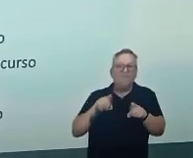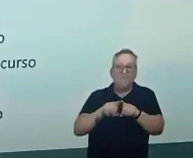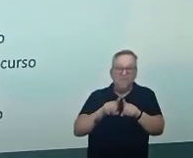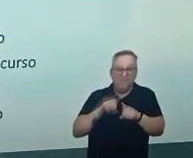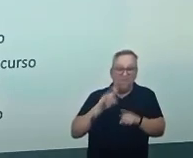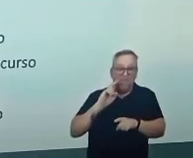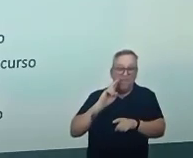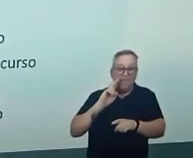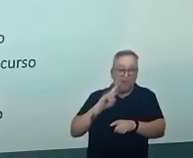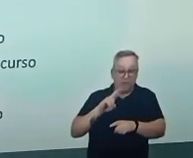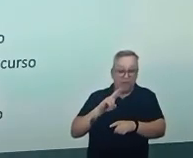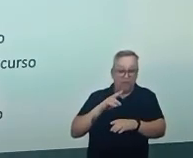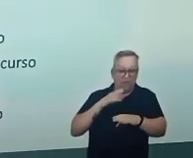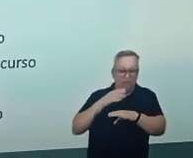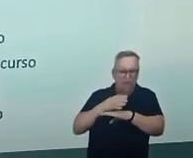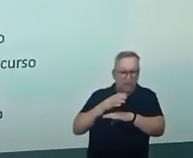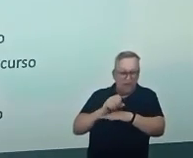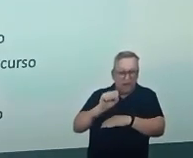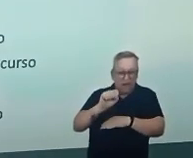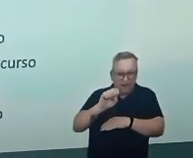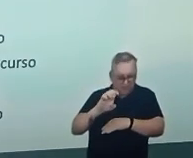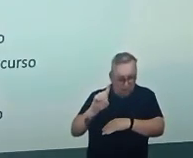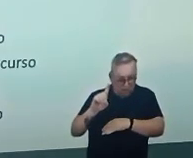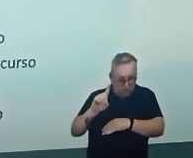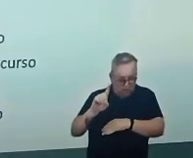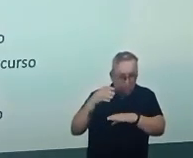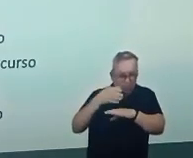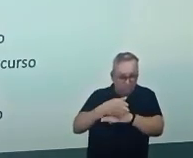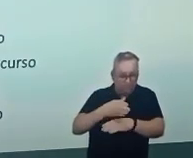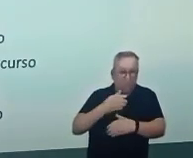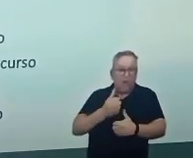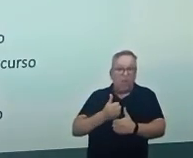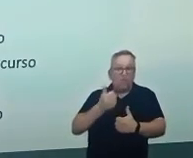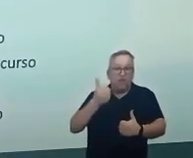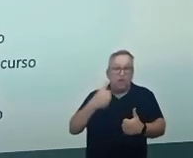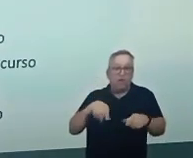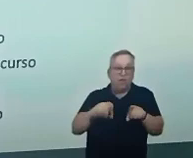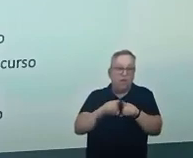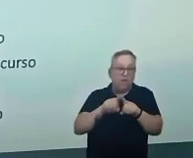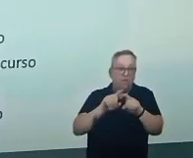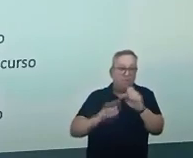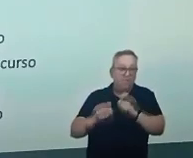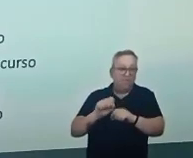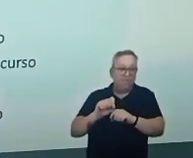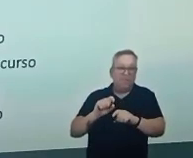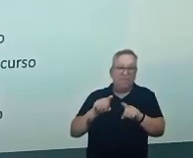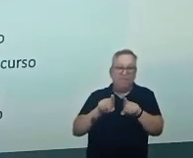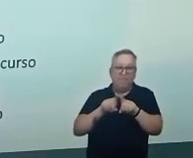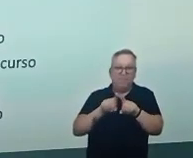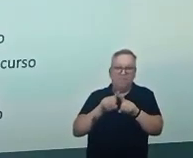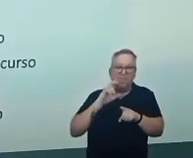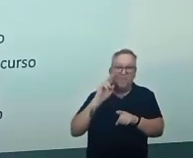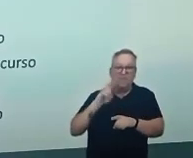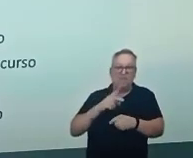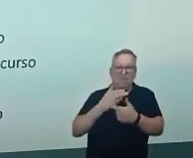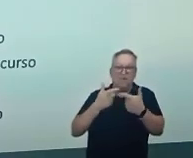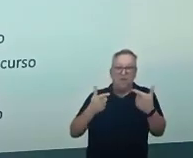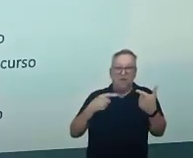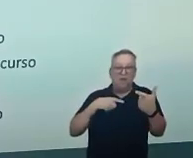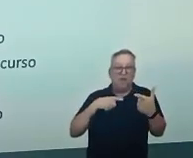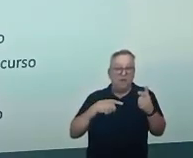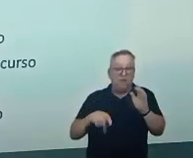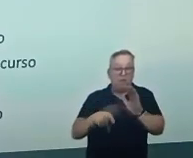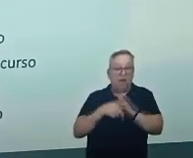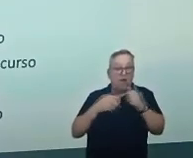para o docente entrar na sede e se inscrever, para o diretor de escola realizar o deferimento, indeferimento dos recursos que sejam